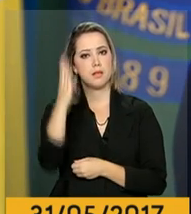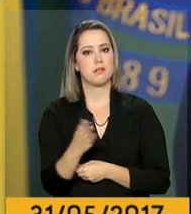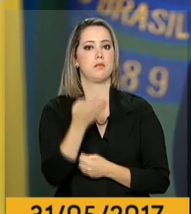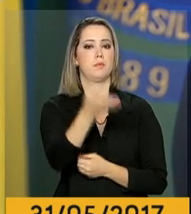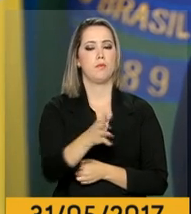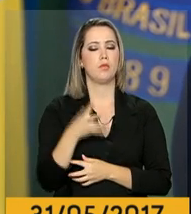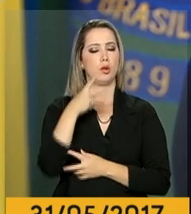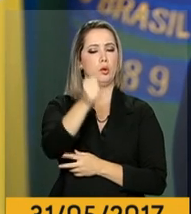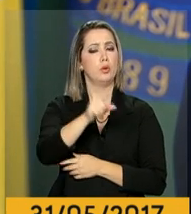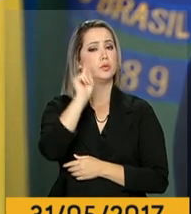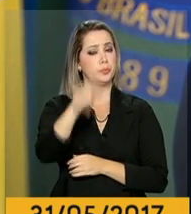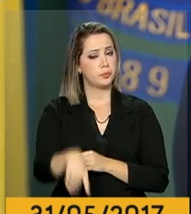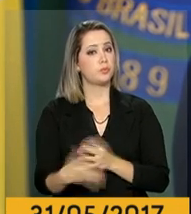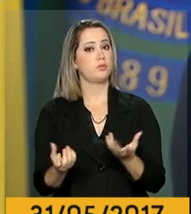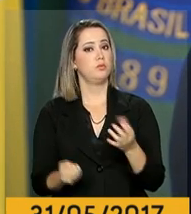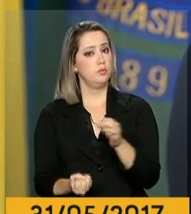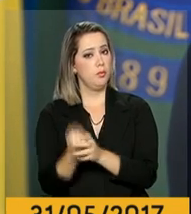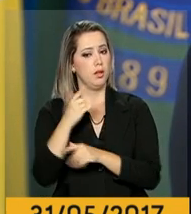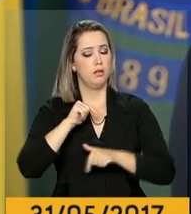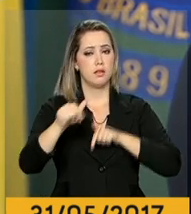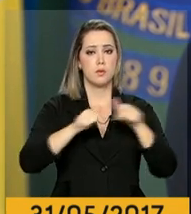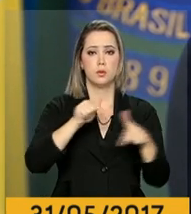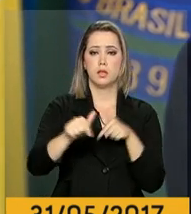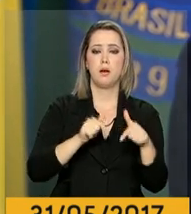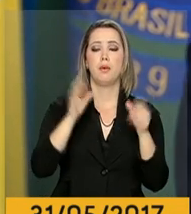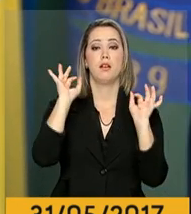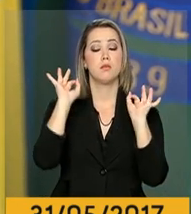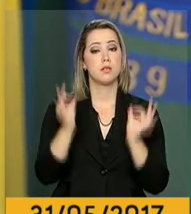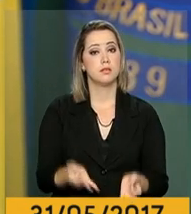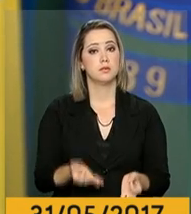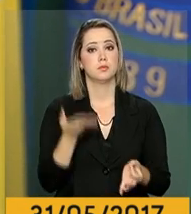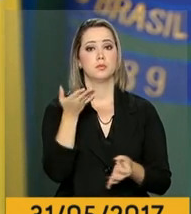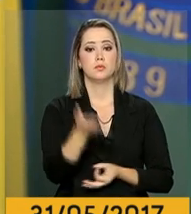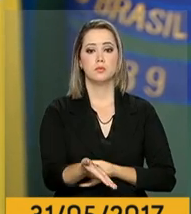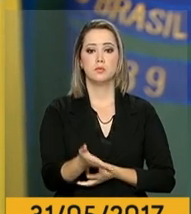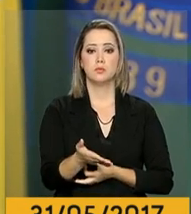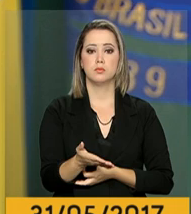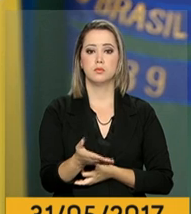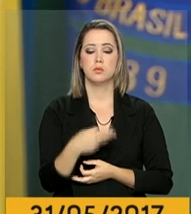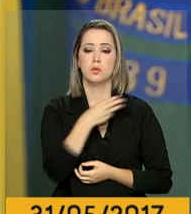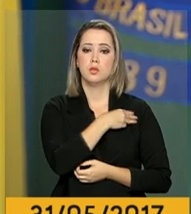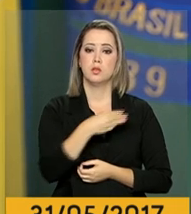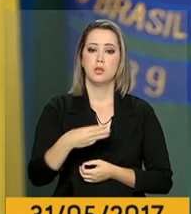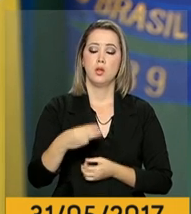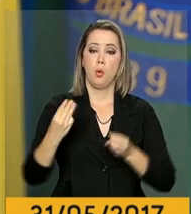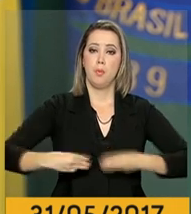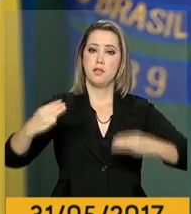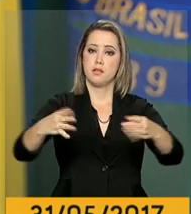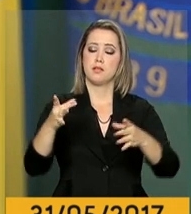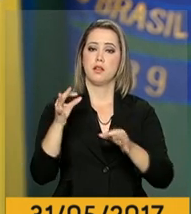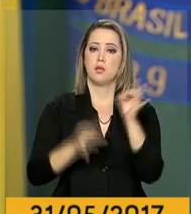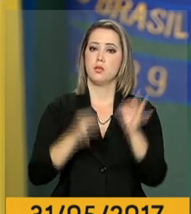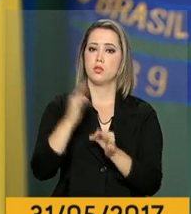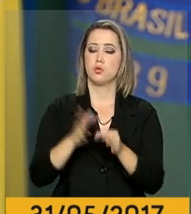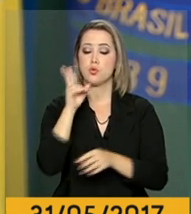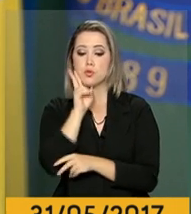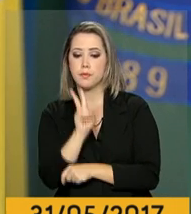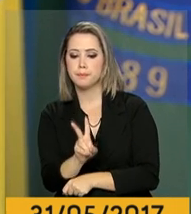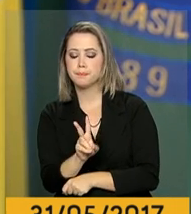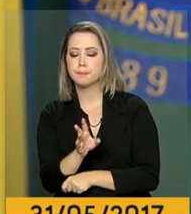é fruto de uma atividade que seguramente o Ministério da Justiça vai acompanhar,